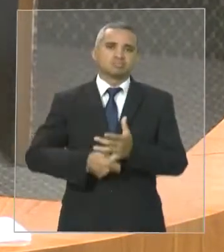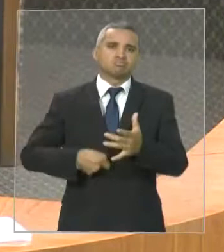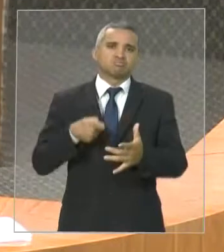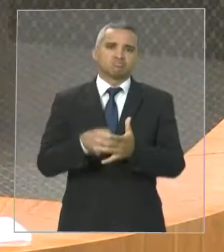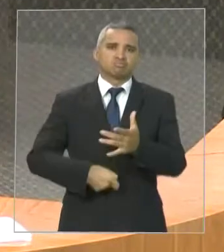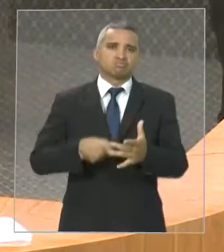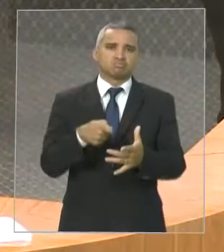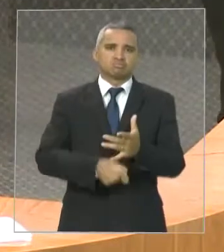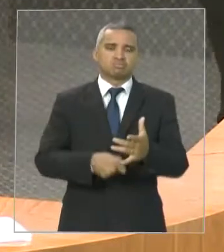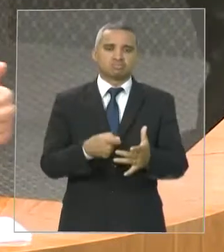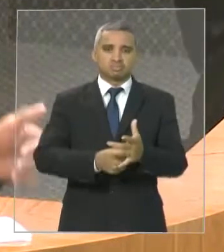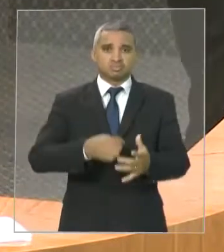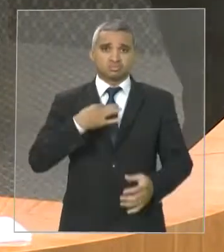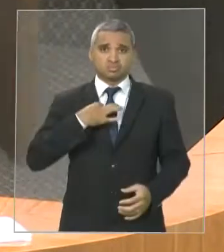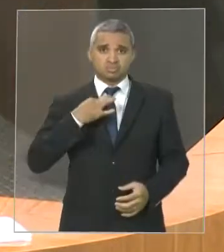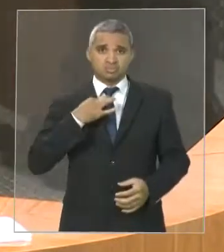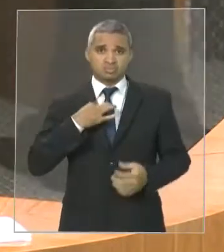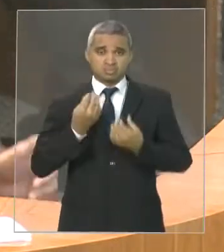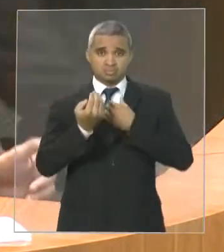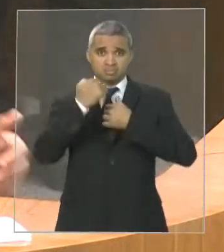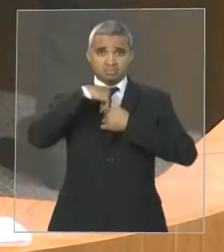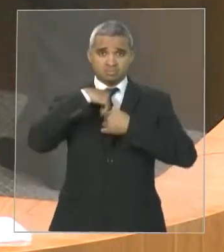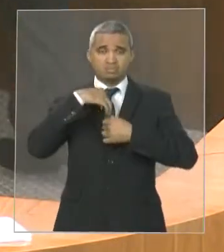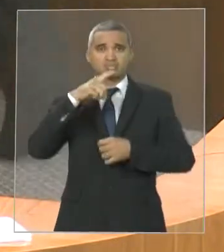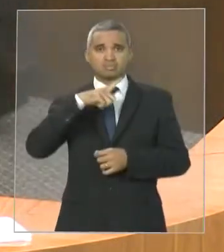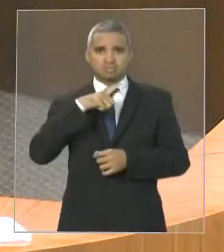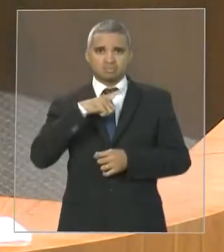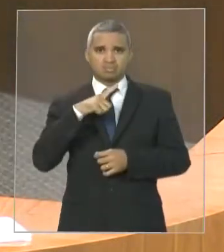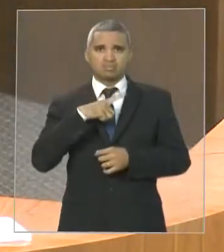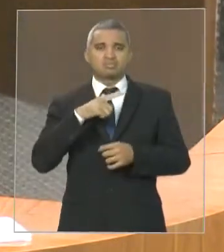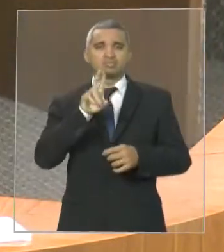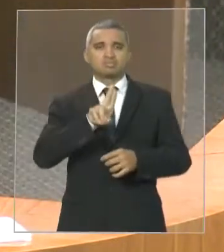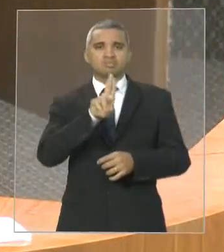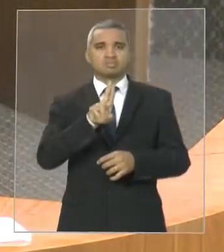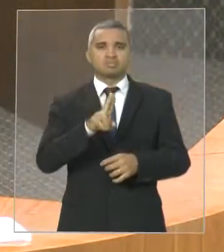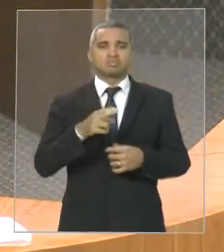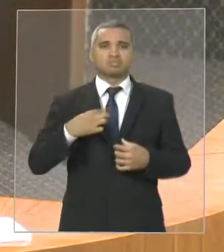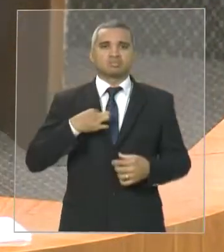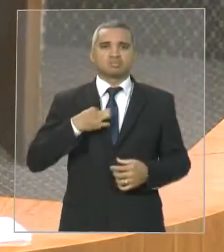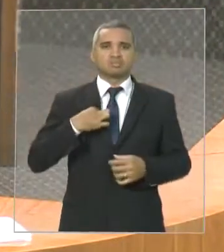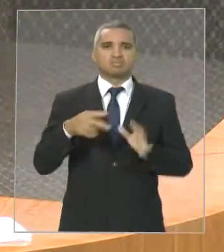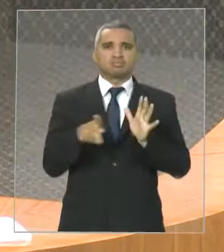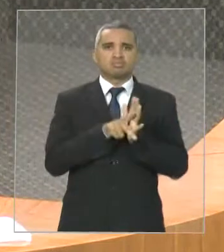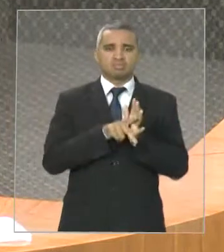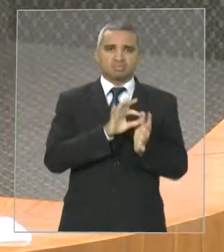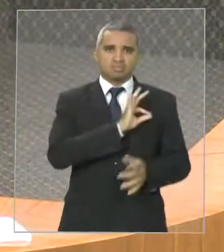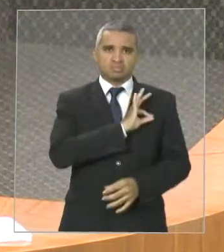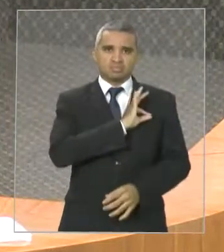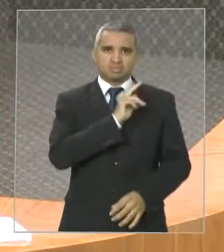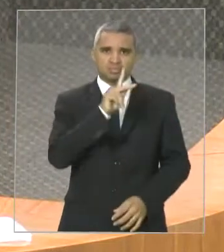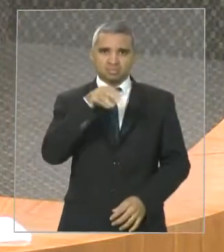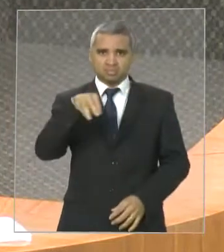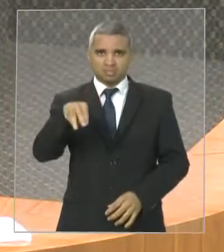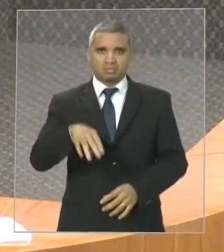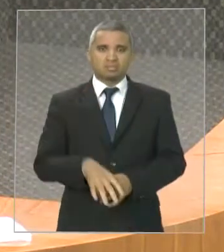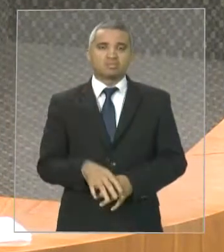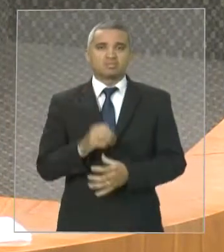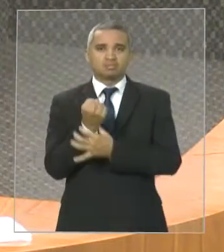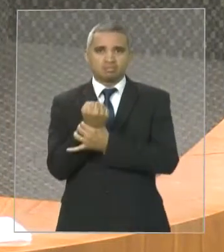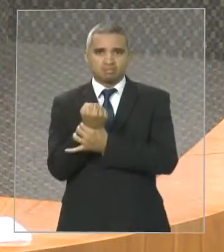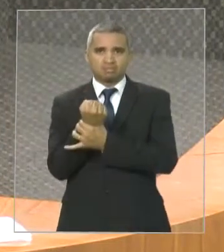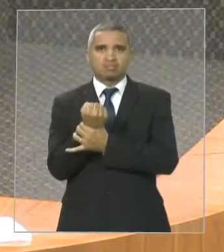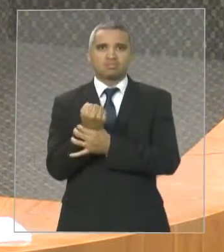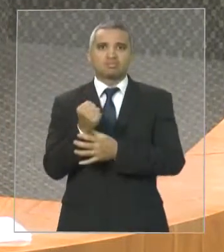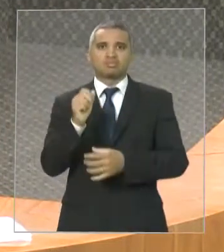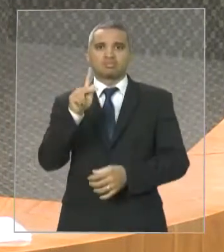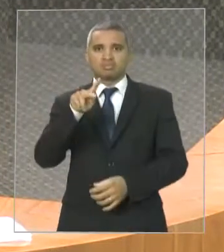meu terno tem uma farda, que embaixo do meu sapato é como se tivesse um coturno, em defesa da polícia militar, em defesa da segurança pública, e